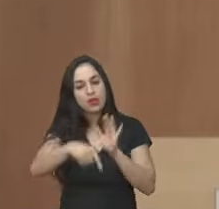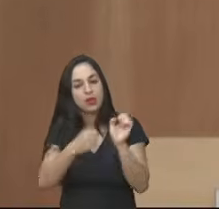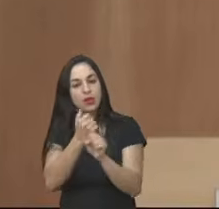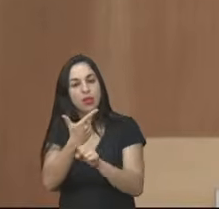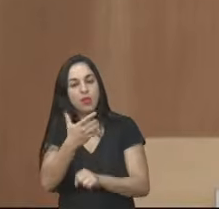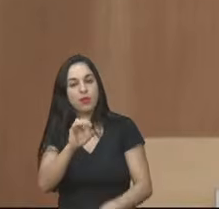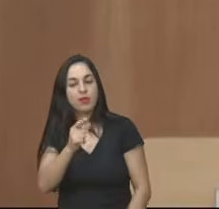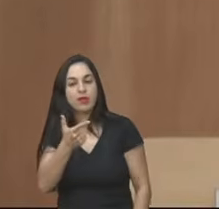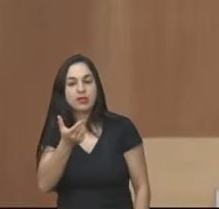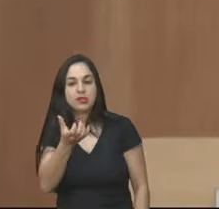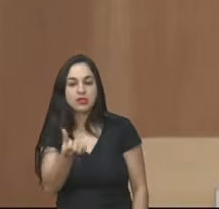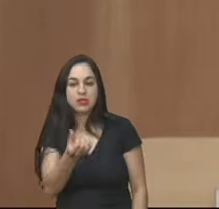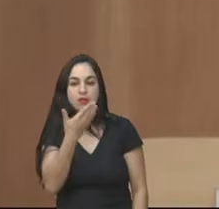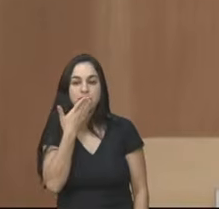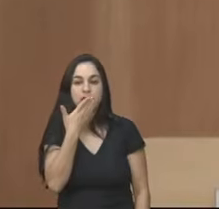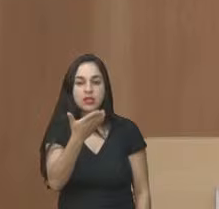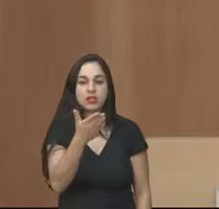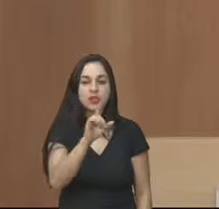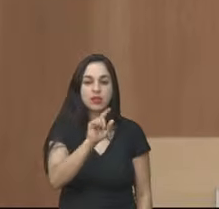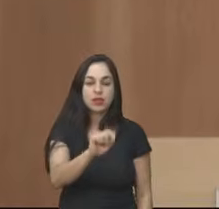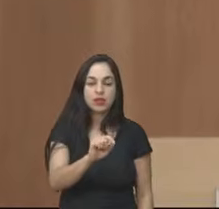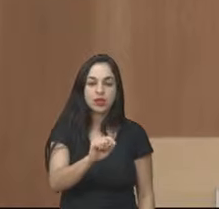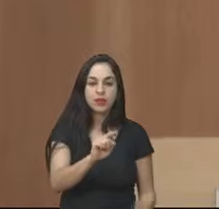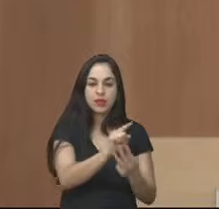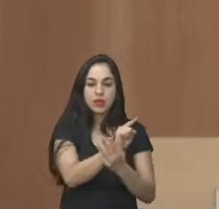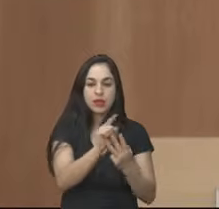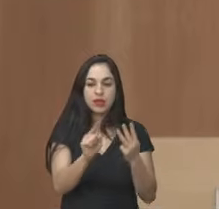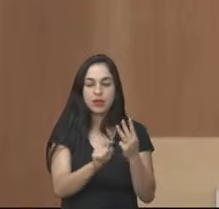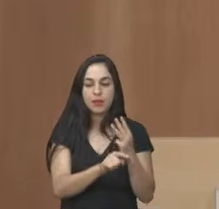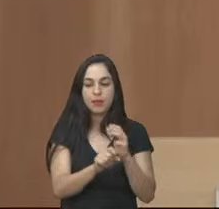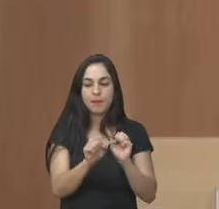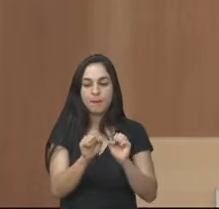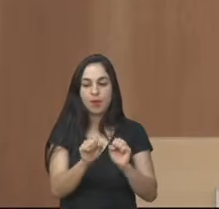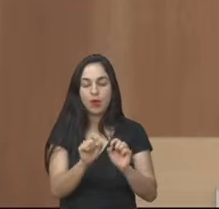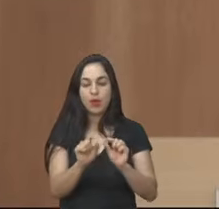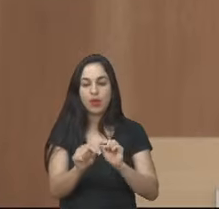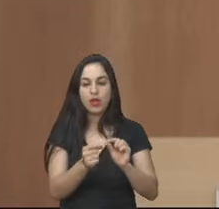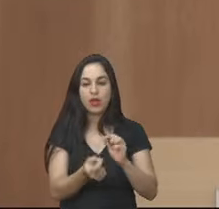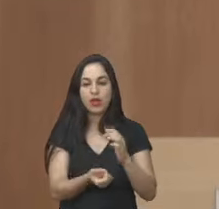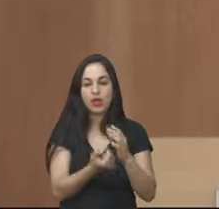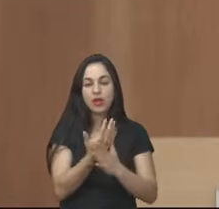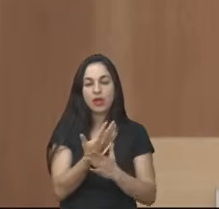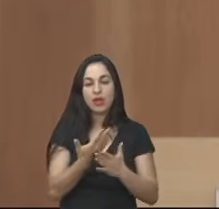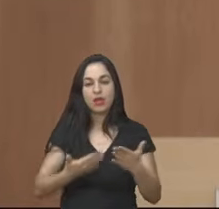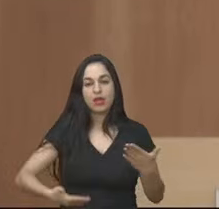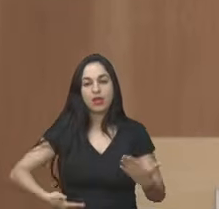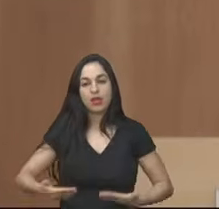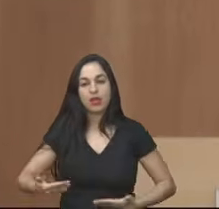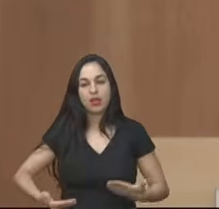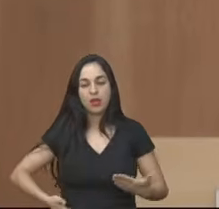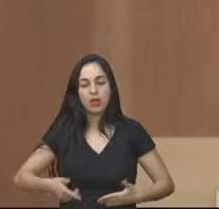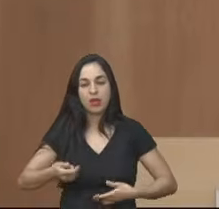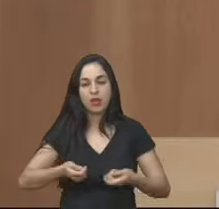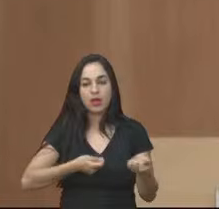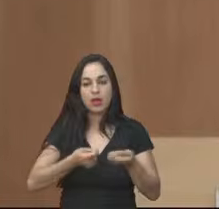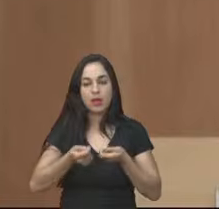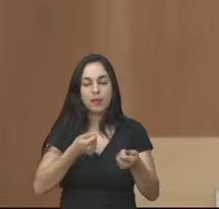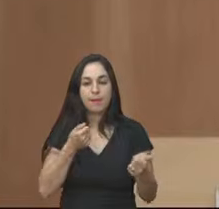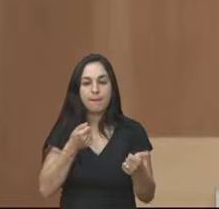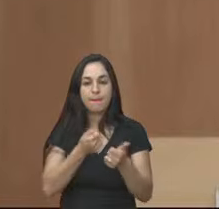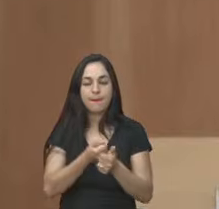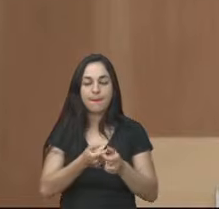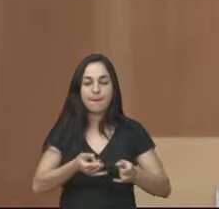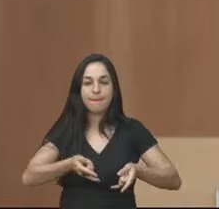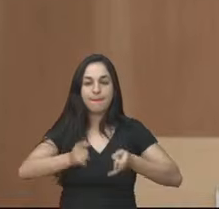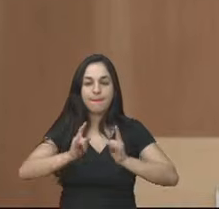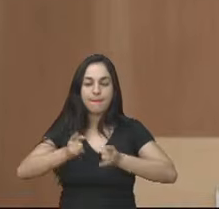Jacareí, pedindo para que uma das 3 opções que a gente coloca aqui, que é a criação de servidão administrativa, um terreno próximo ali do prédio, saída pela